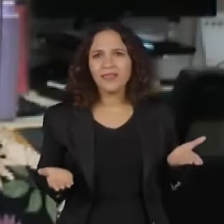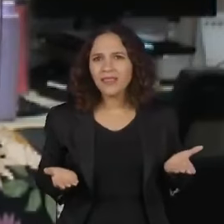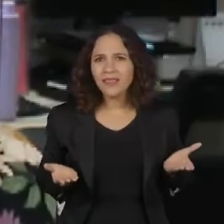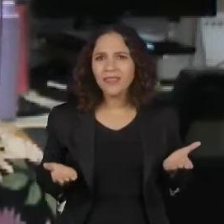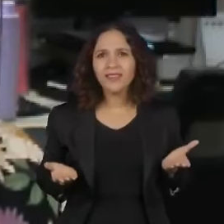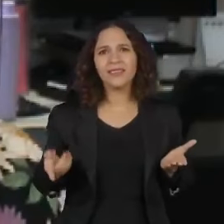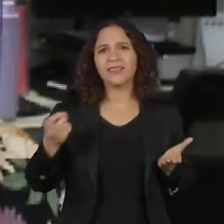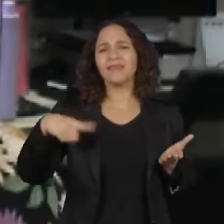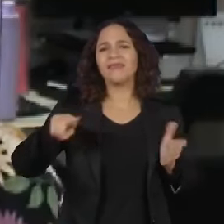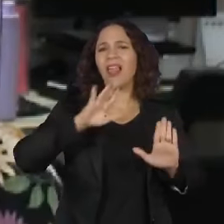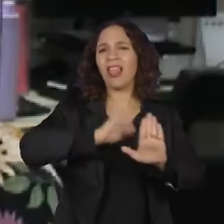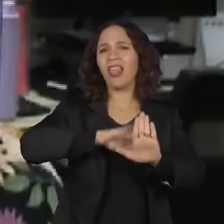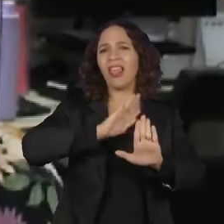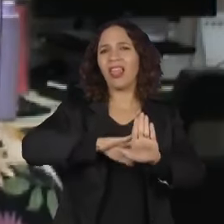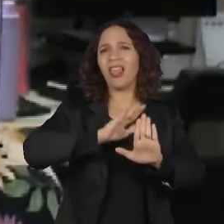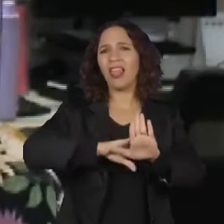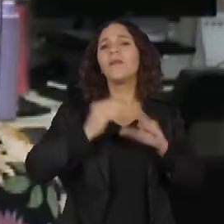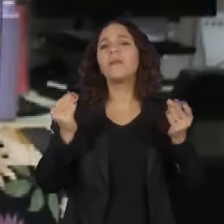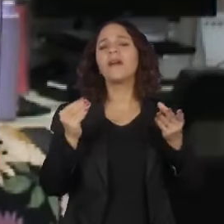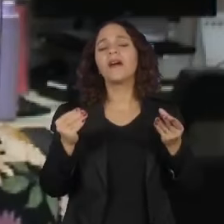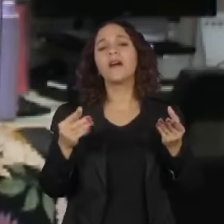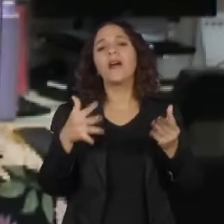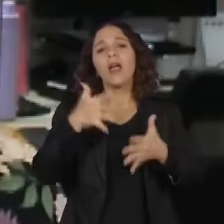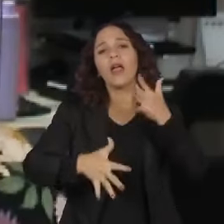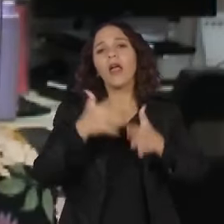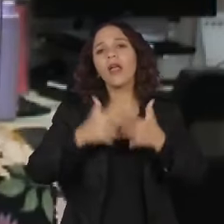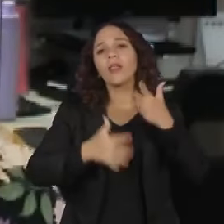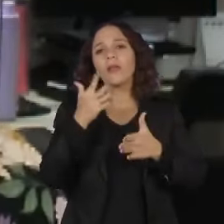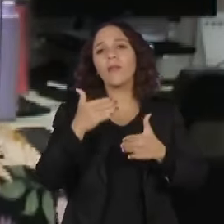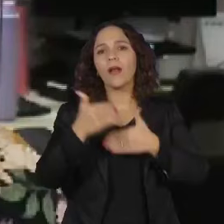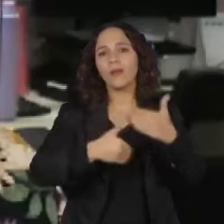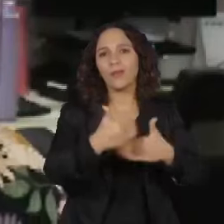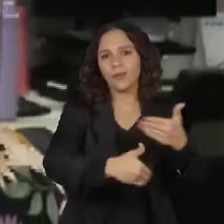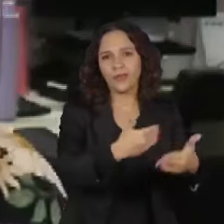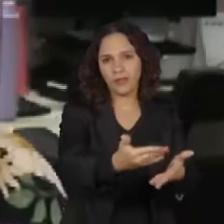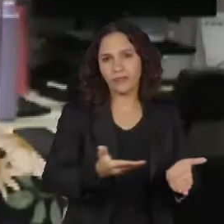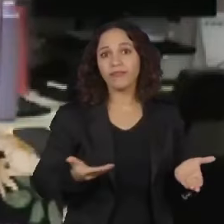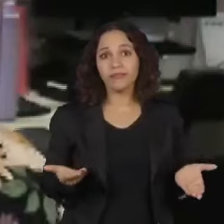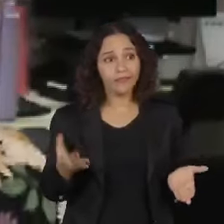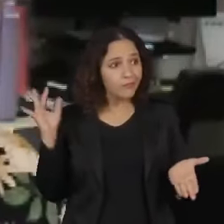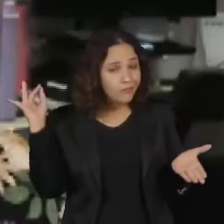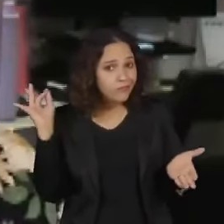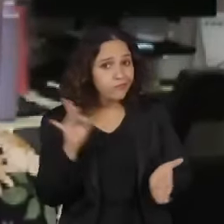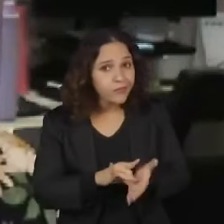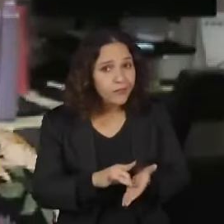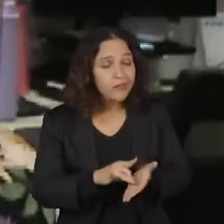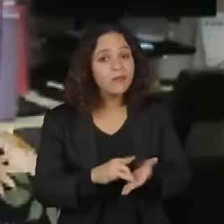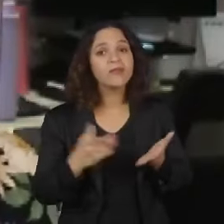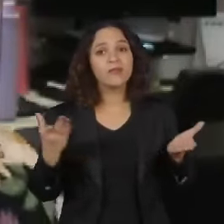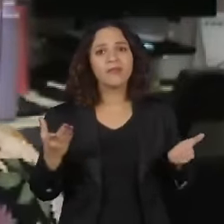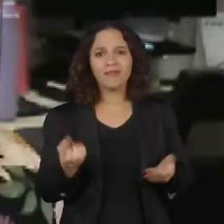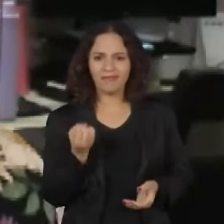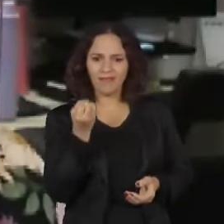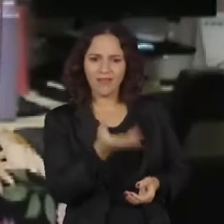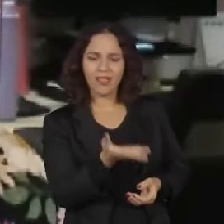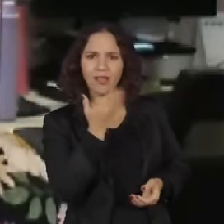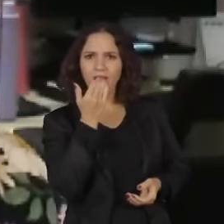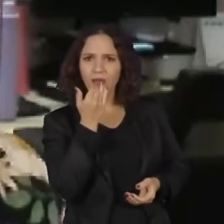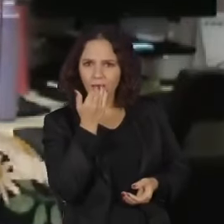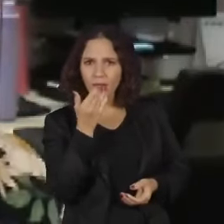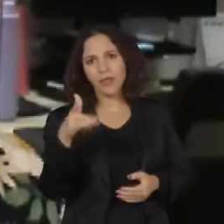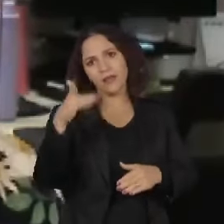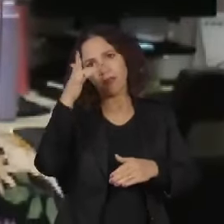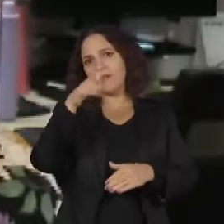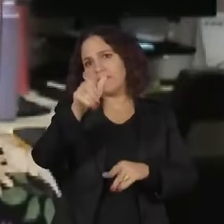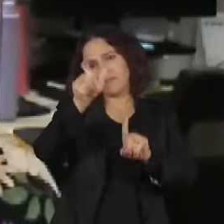usados para dificultar o que é o processo e de fato dá o alimento não tira ninguém da